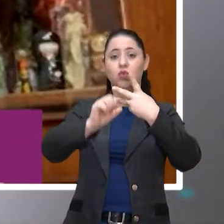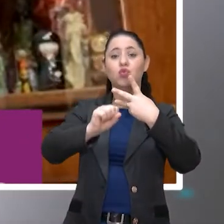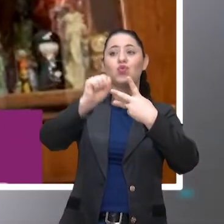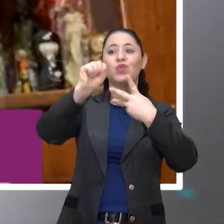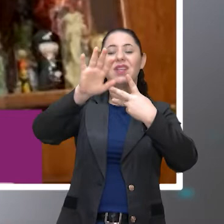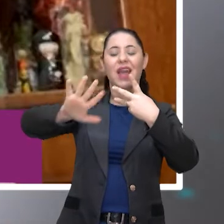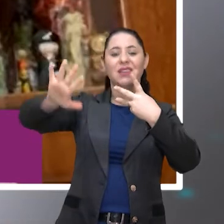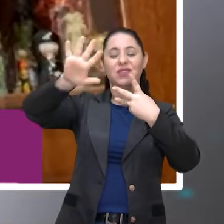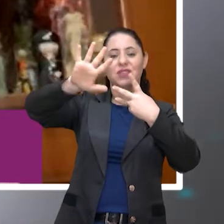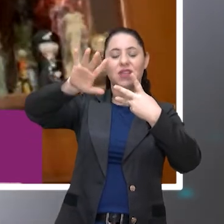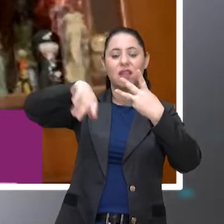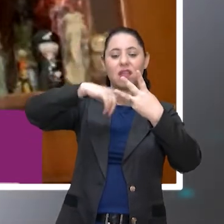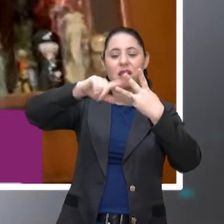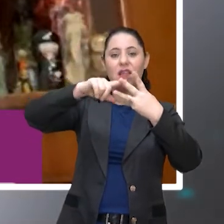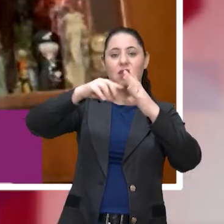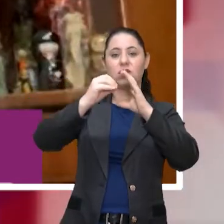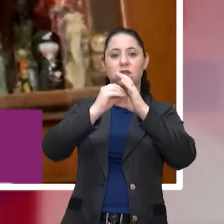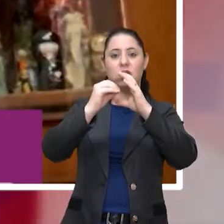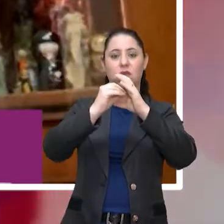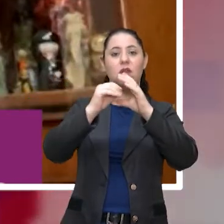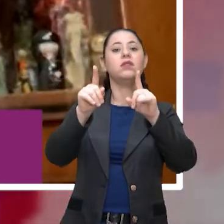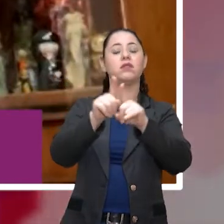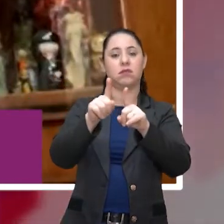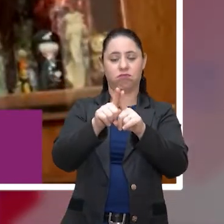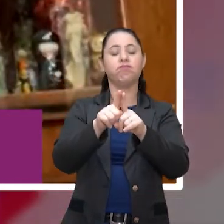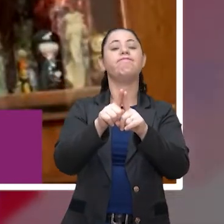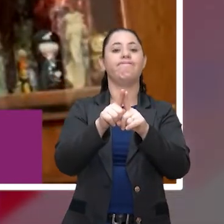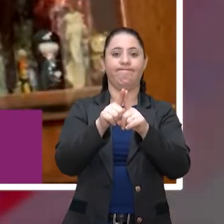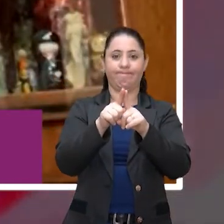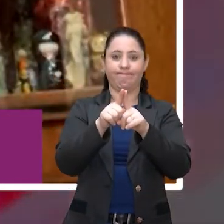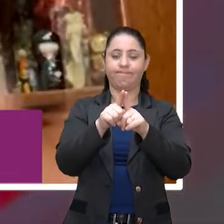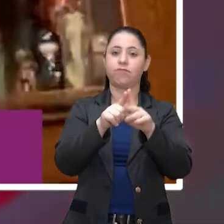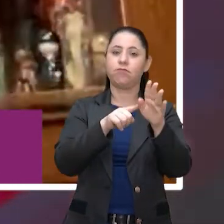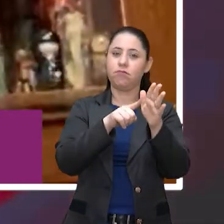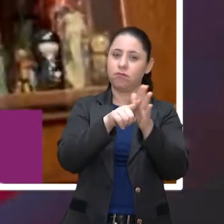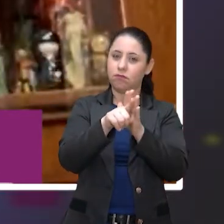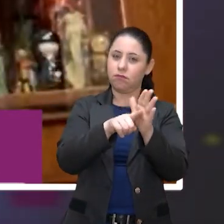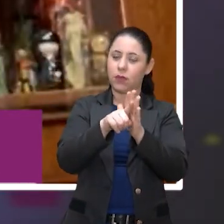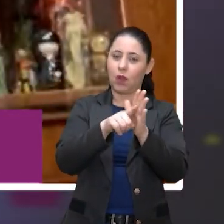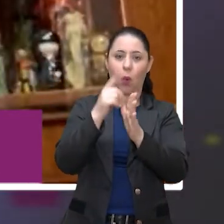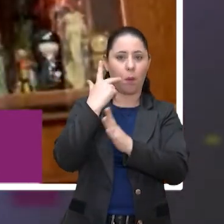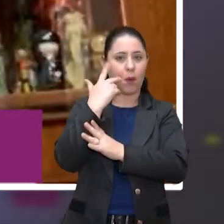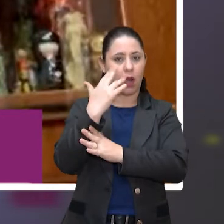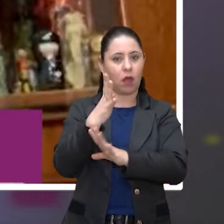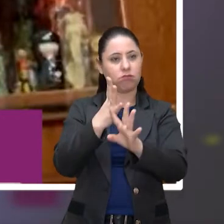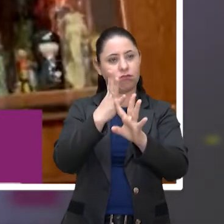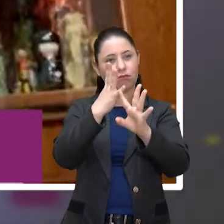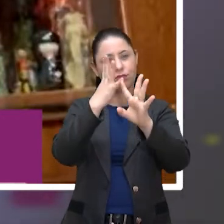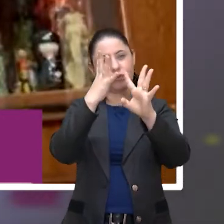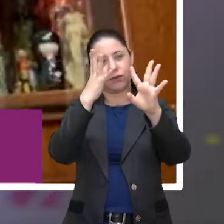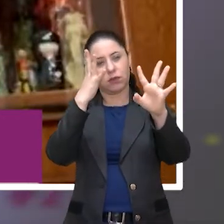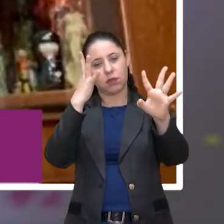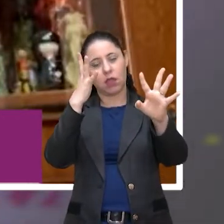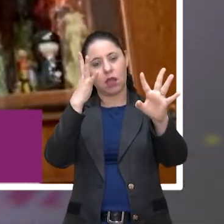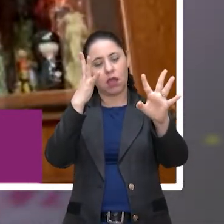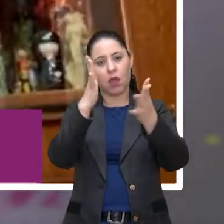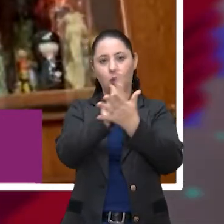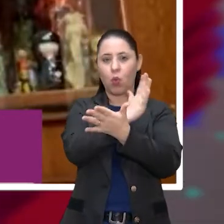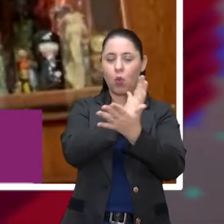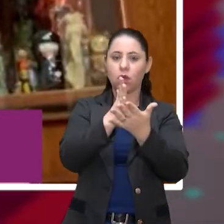centro-oeste. Porém, assim, os exames já normalizaram há um determinado